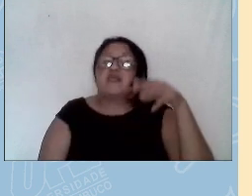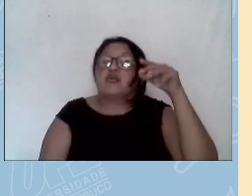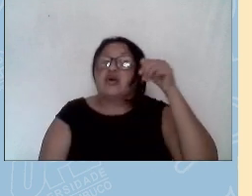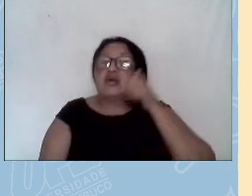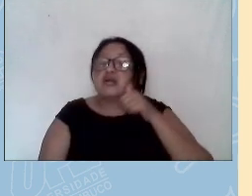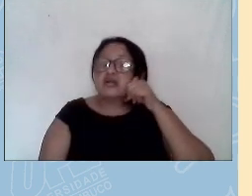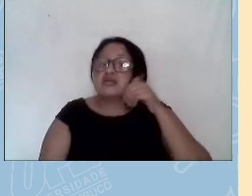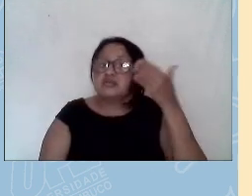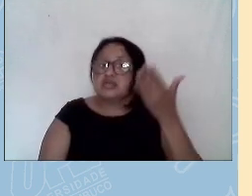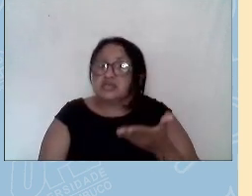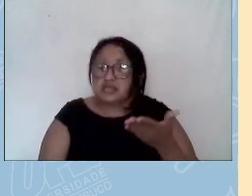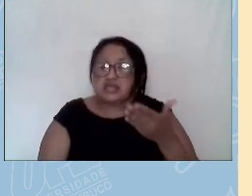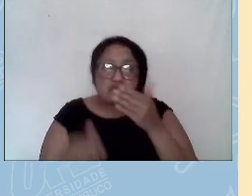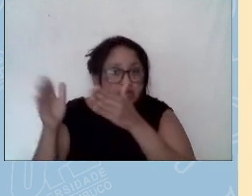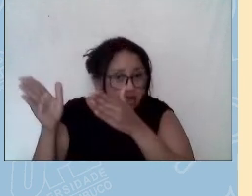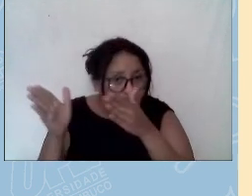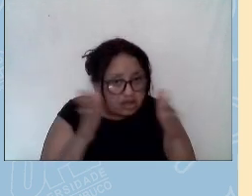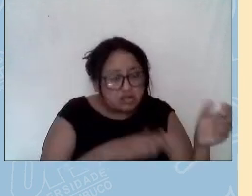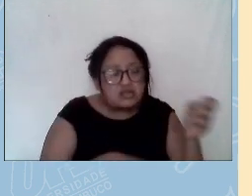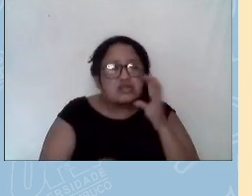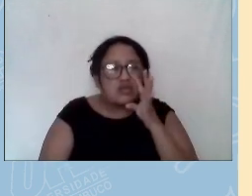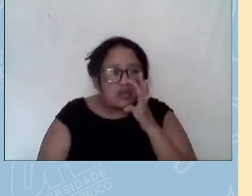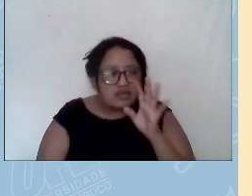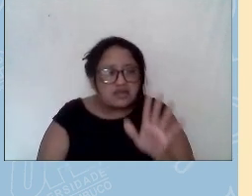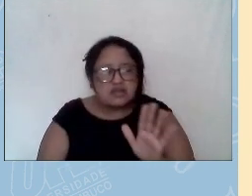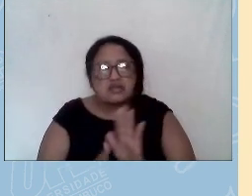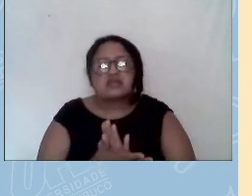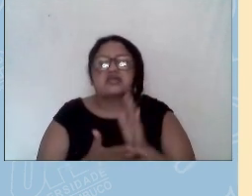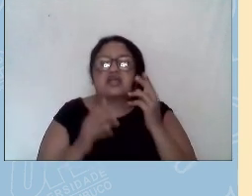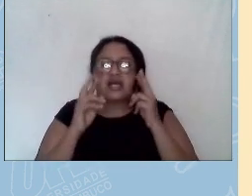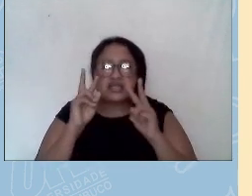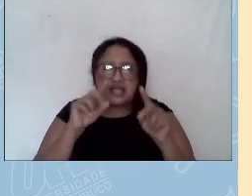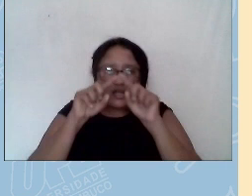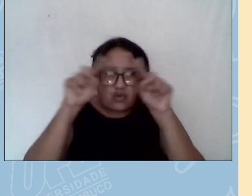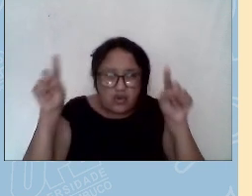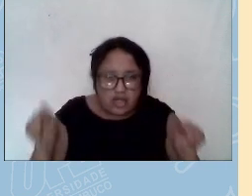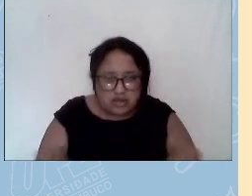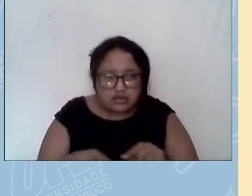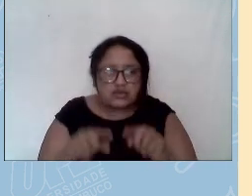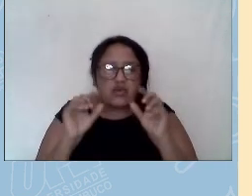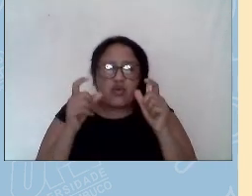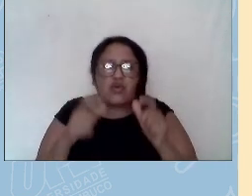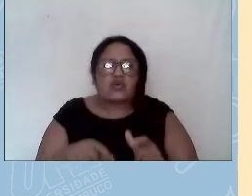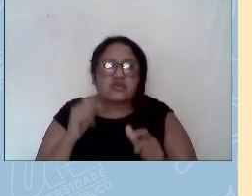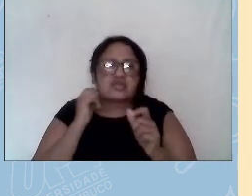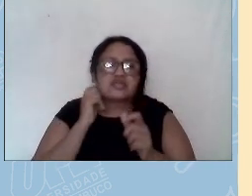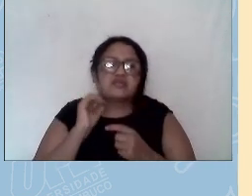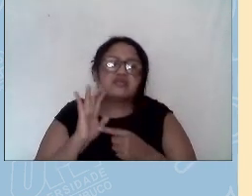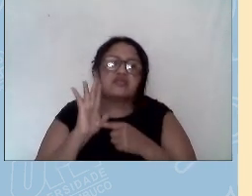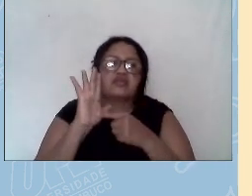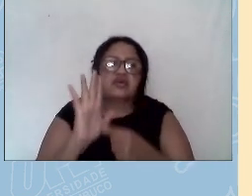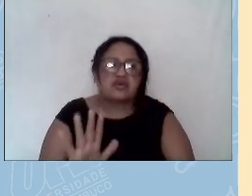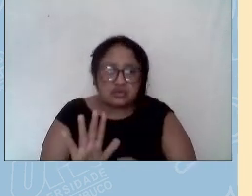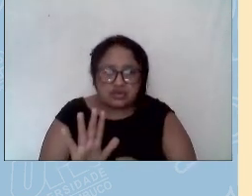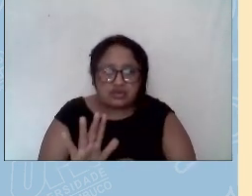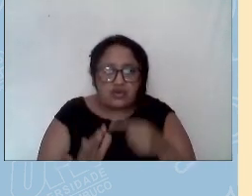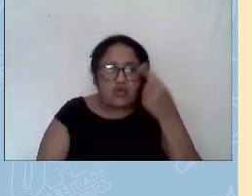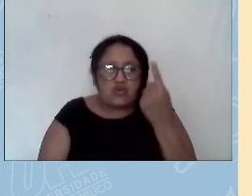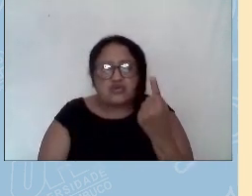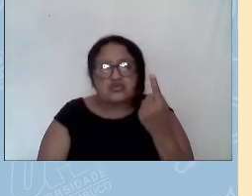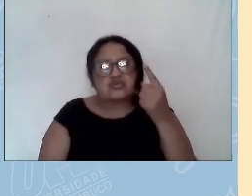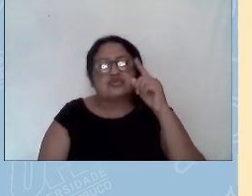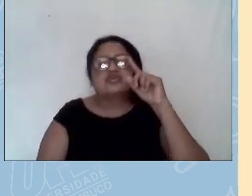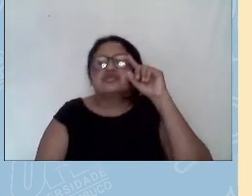no decorrer da sua observação então a gente tem um quadro onde indica que no dia 1 de julho de